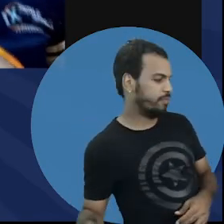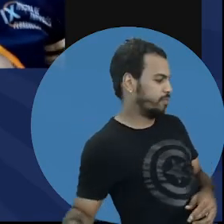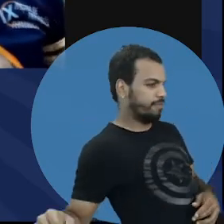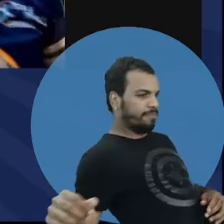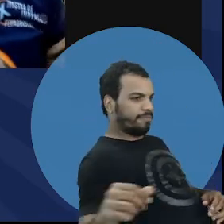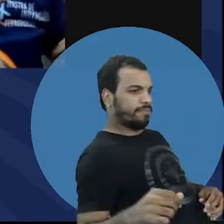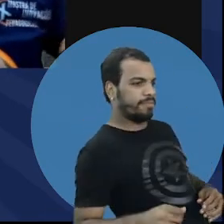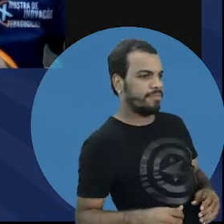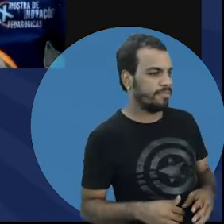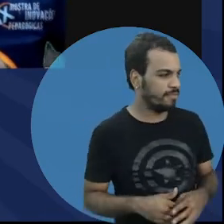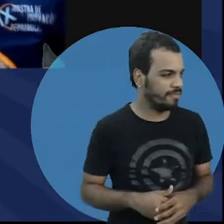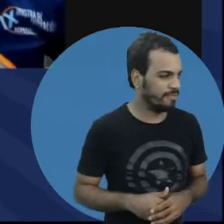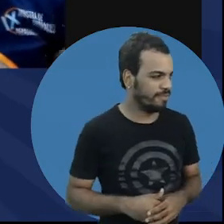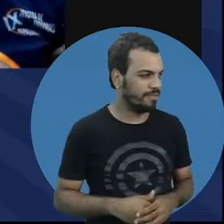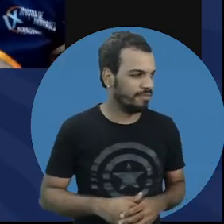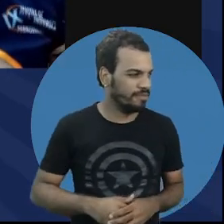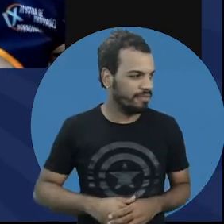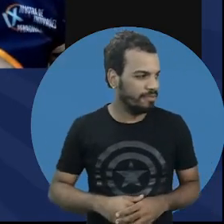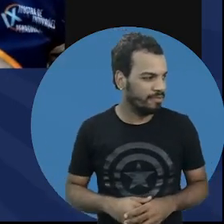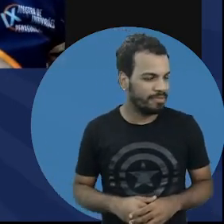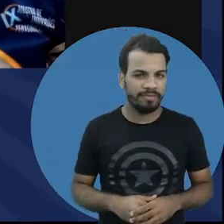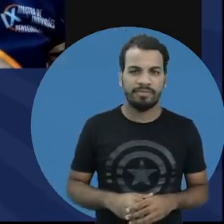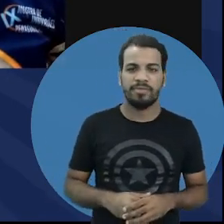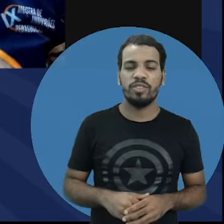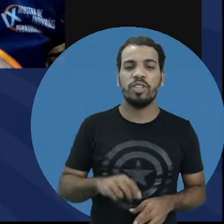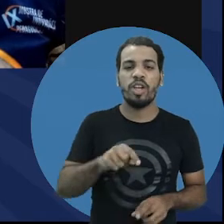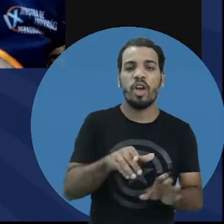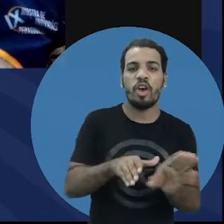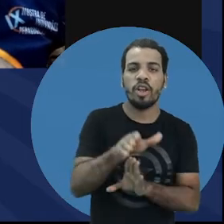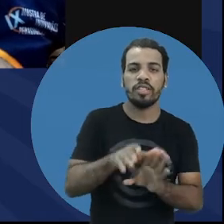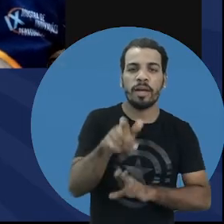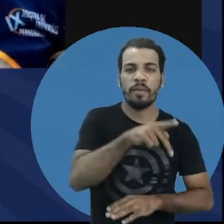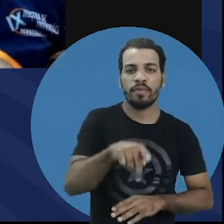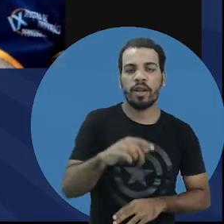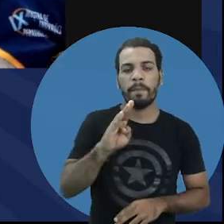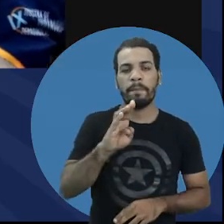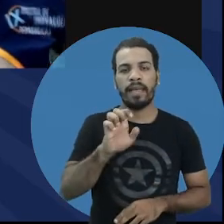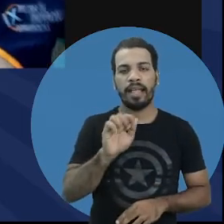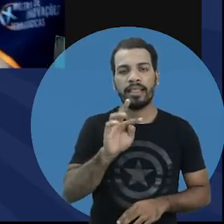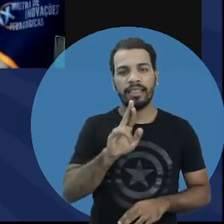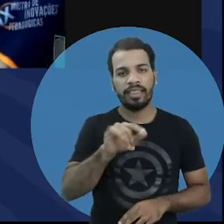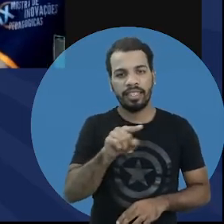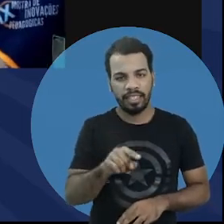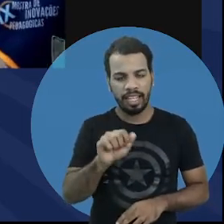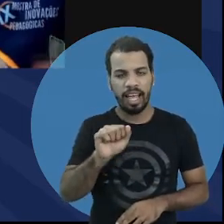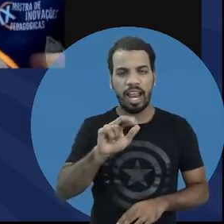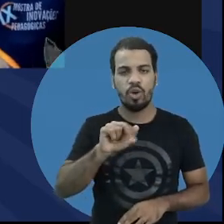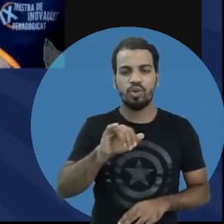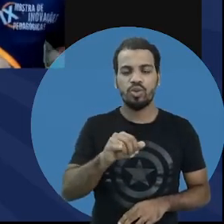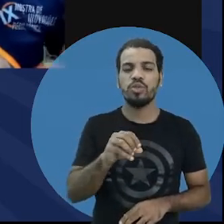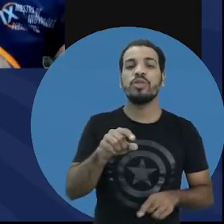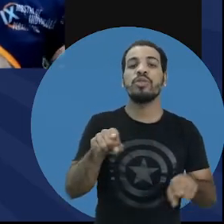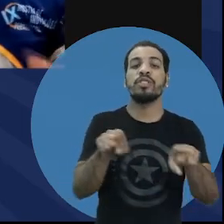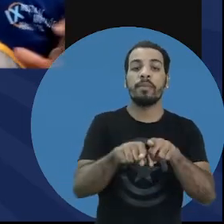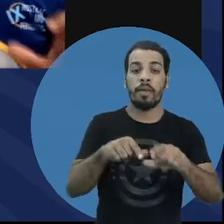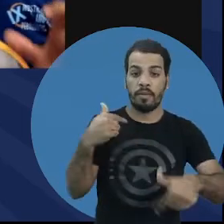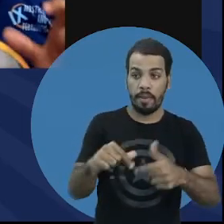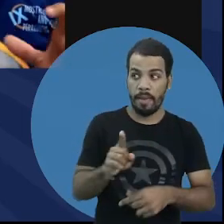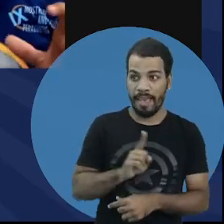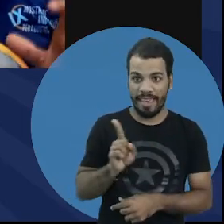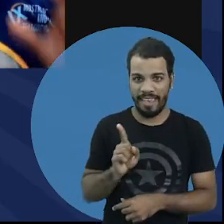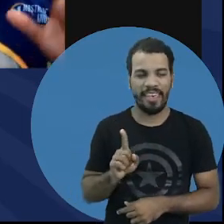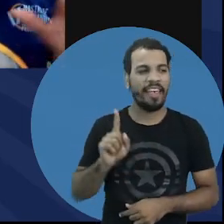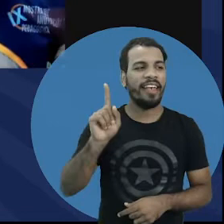trabalho sob a orientação da professora Beatriz Araújo e da Cibele Reis. Esse trabalho é justamente